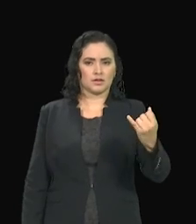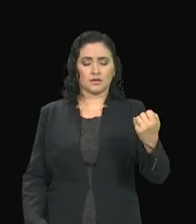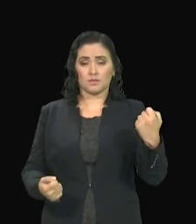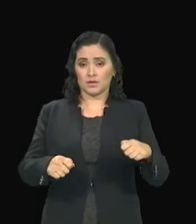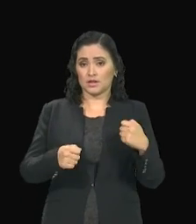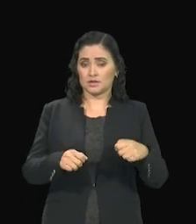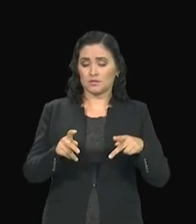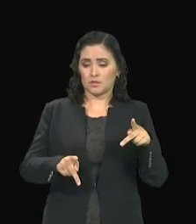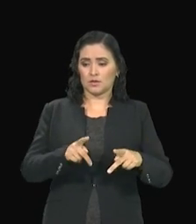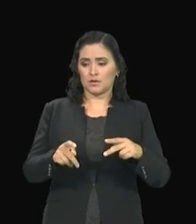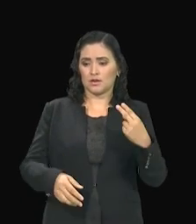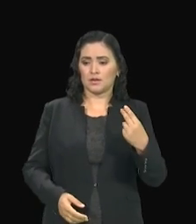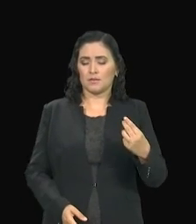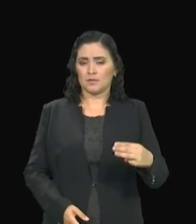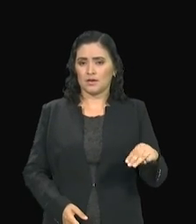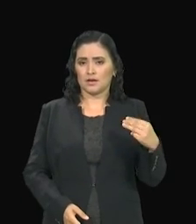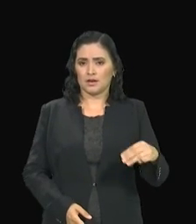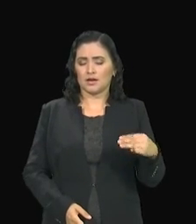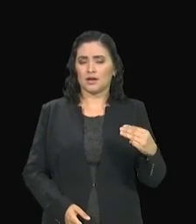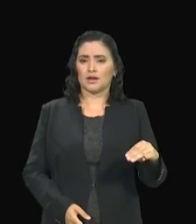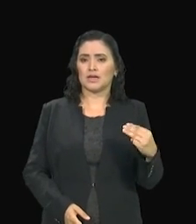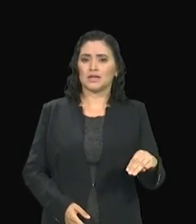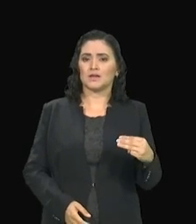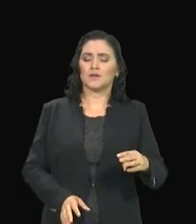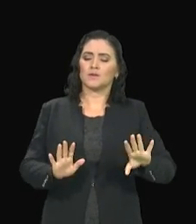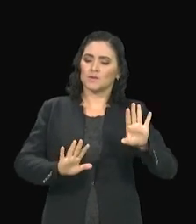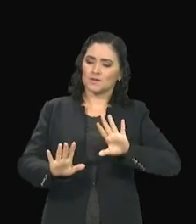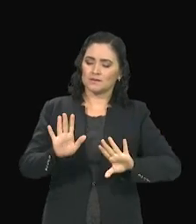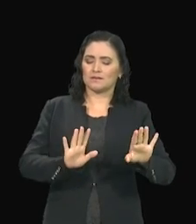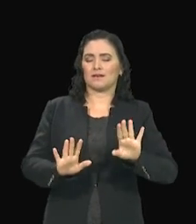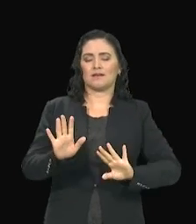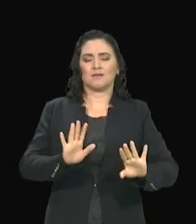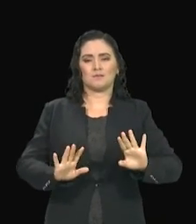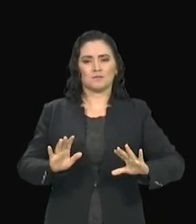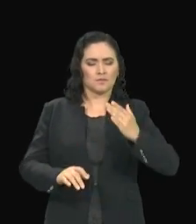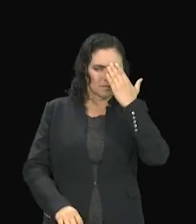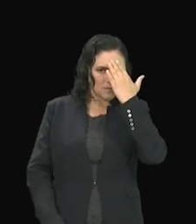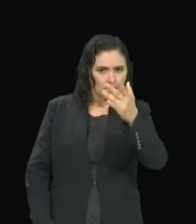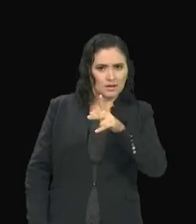maranhenses bem atendidos, com dignidade e com qualidade. Muito obrigado, senhor presidente.